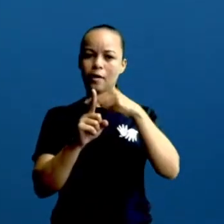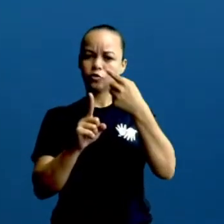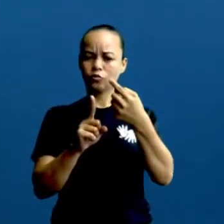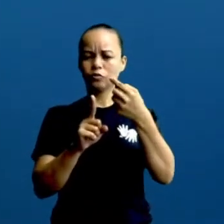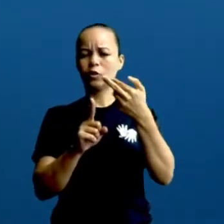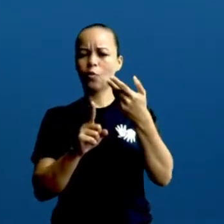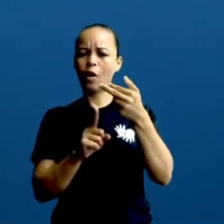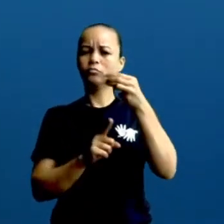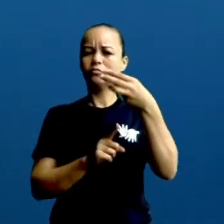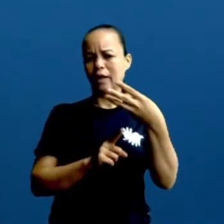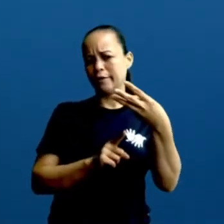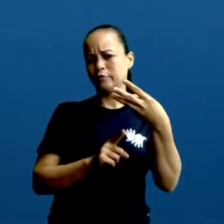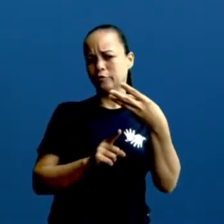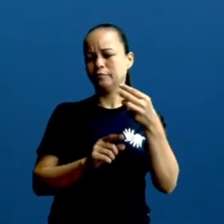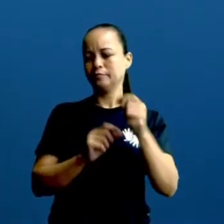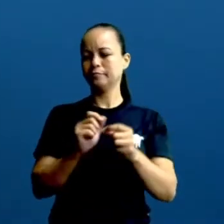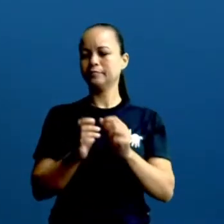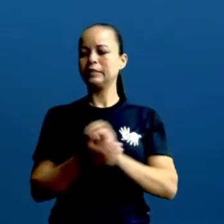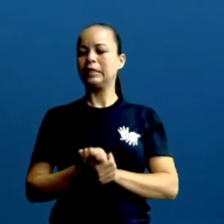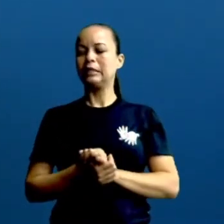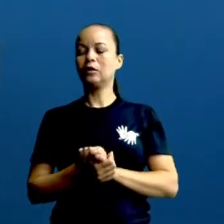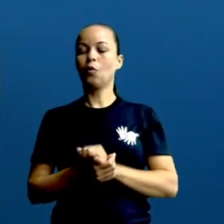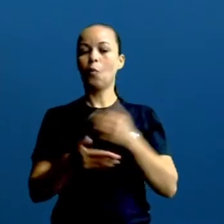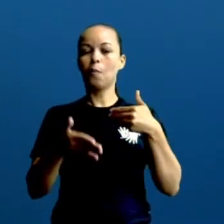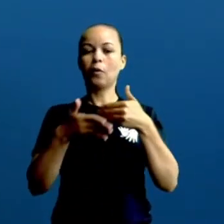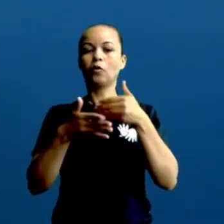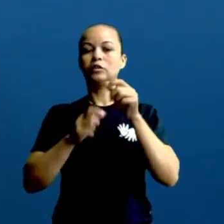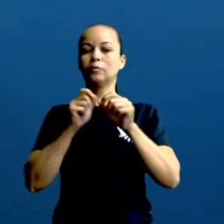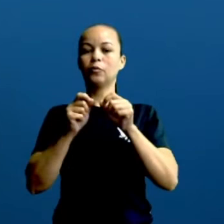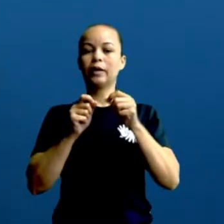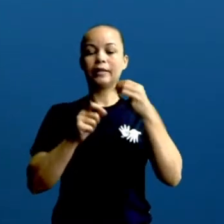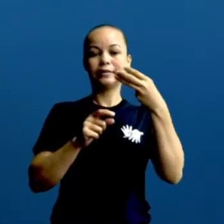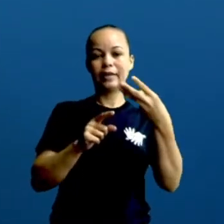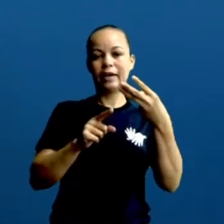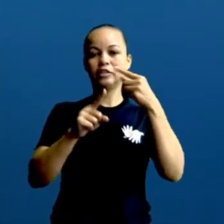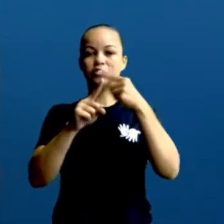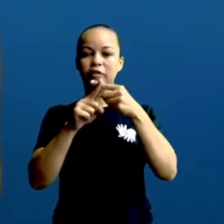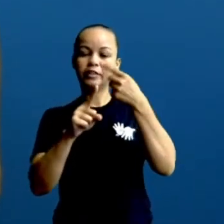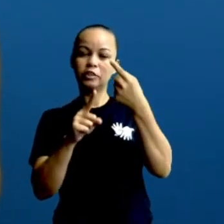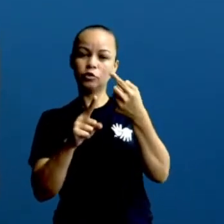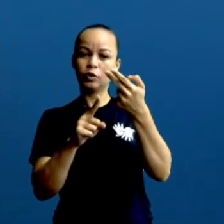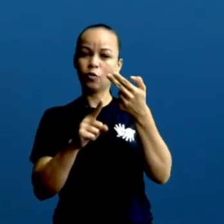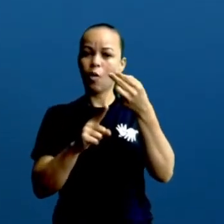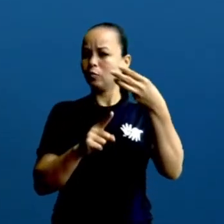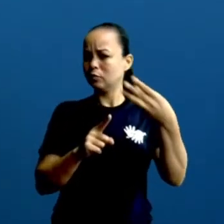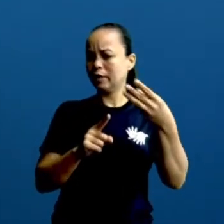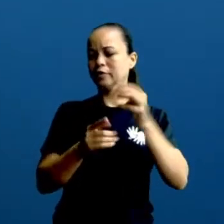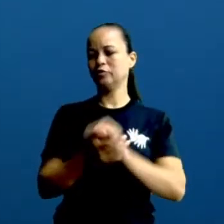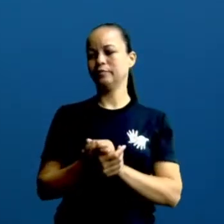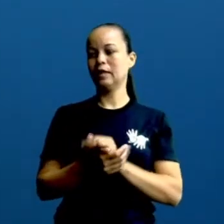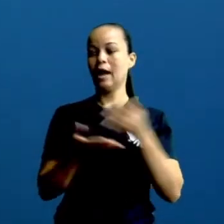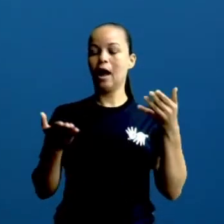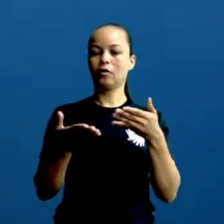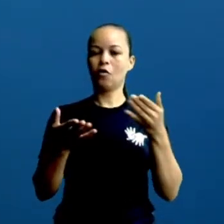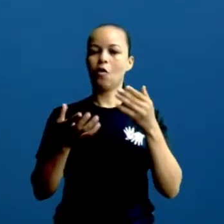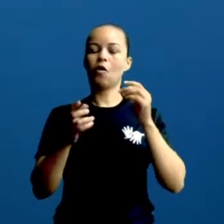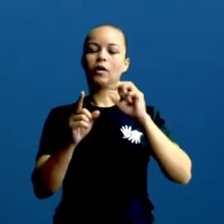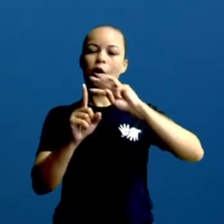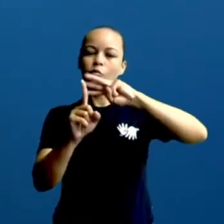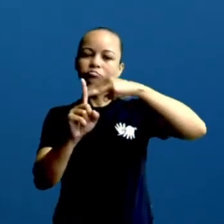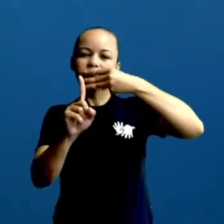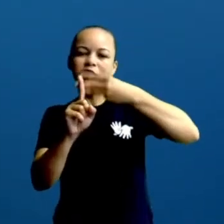então agora próximo é o que é o triplo de dois O